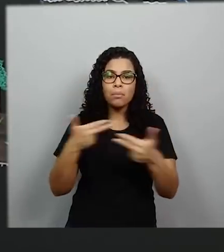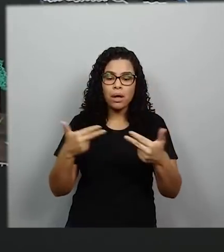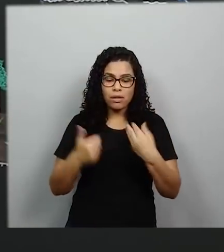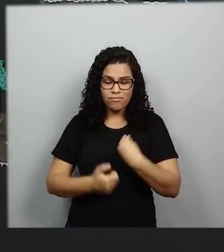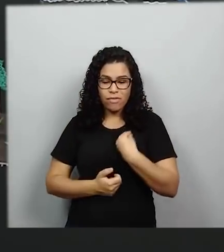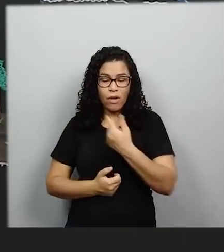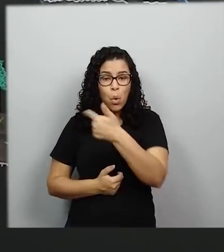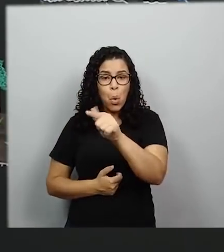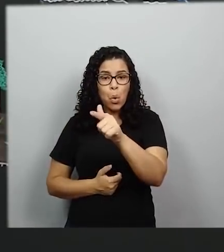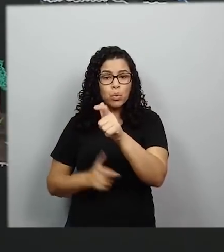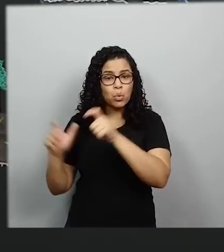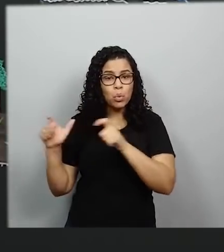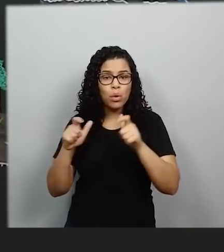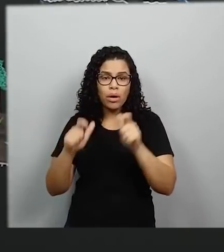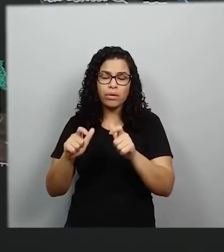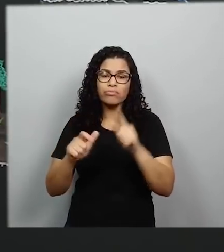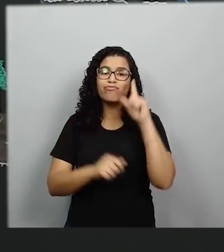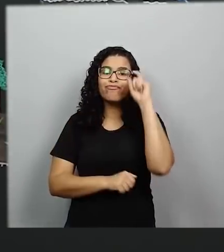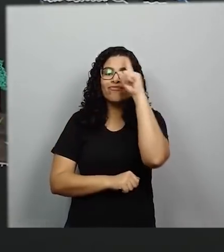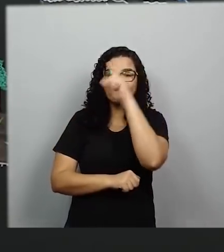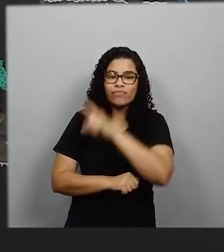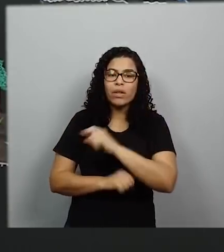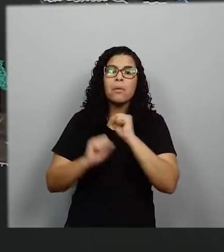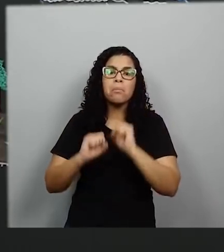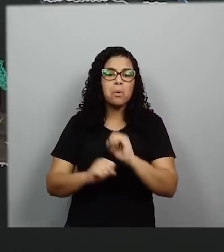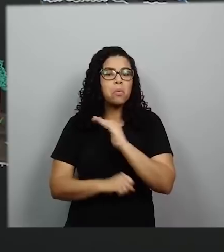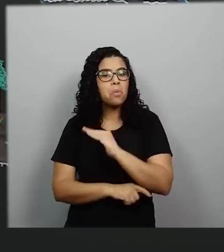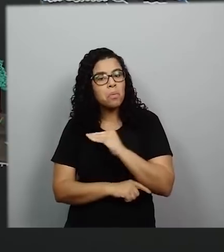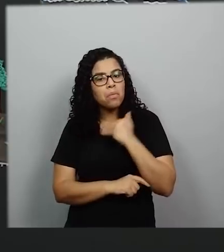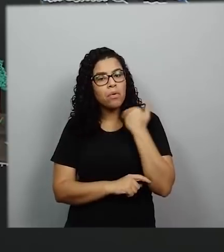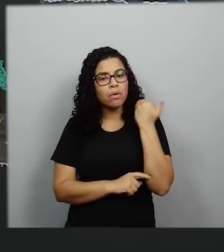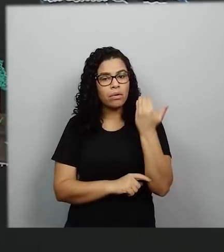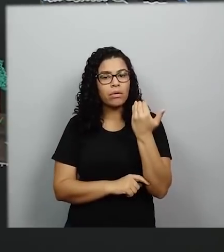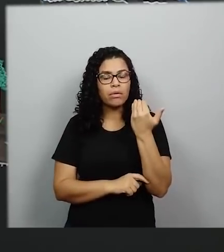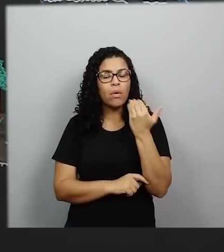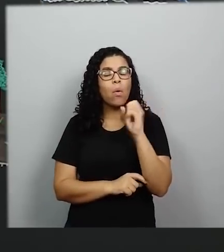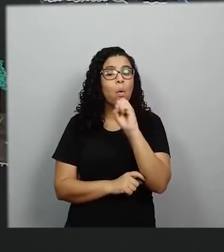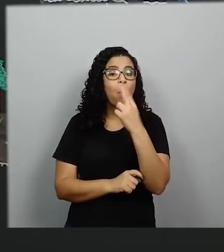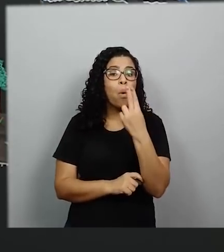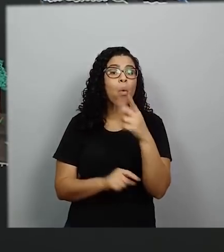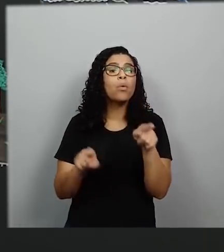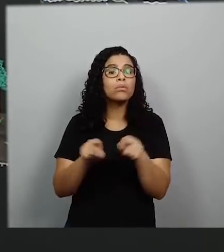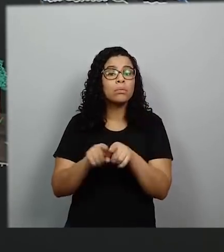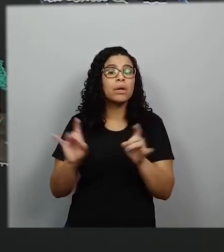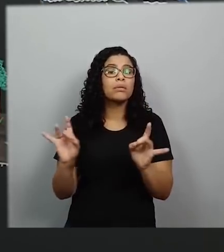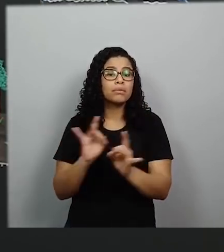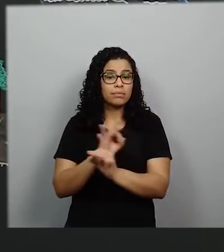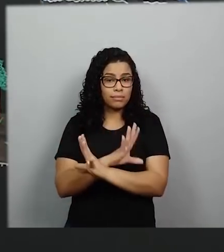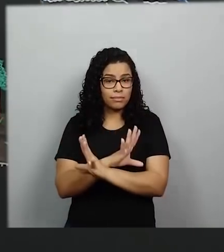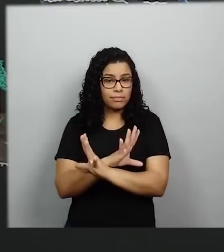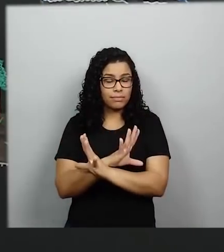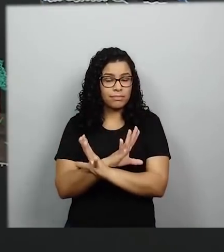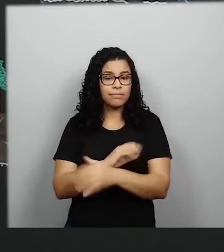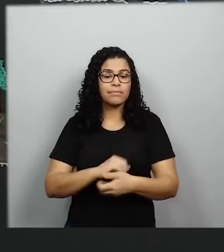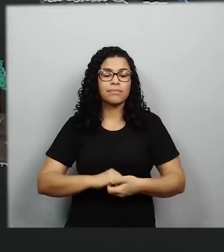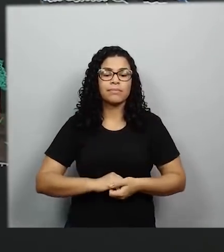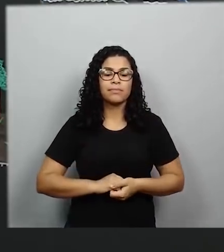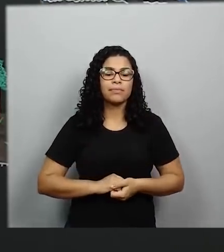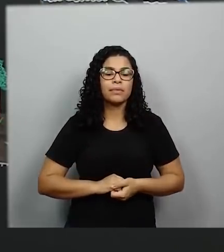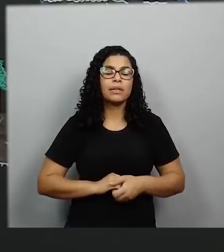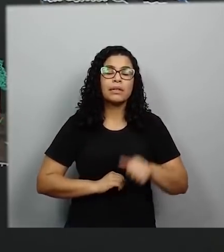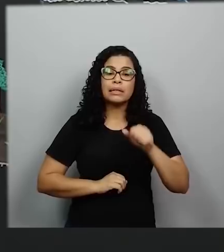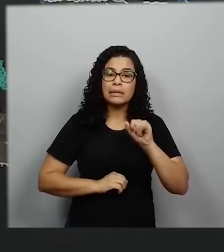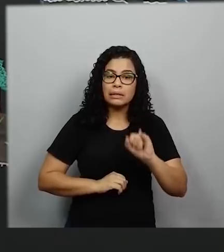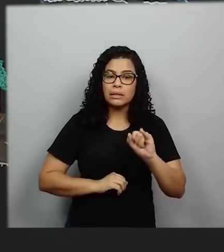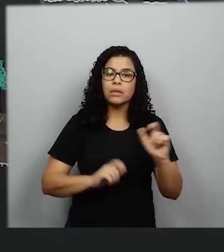e possivelmente pode chegar aí à morte e até a extinção. Então a perda do hábitat, se for algo numa escala